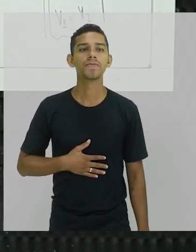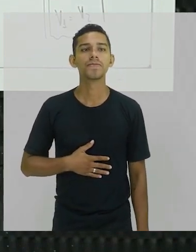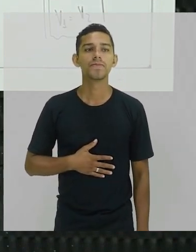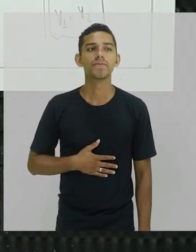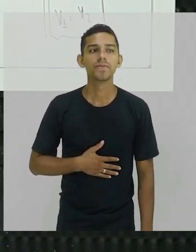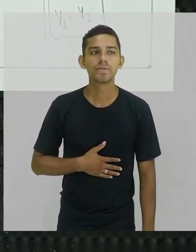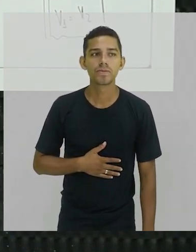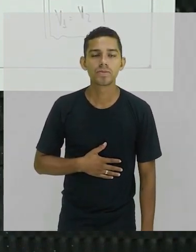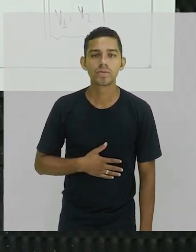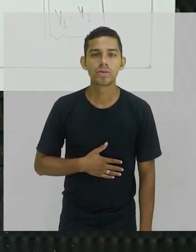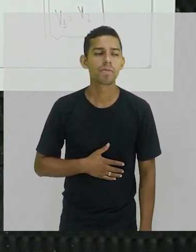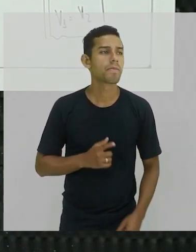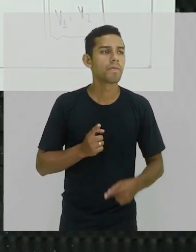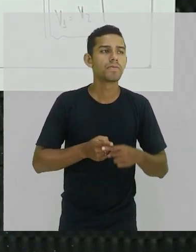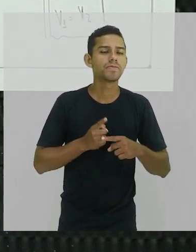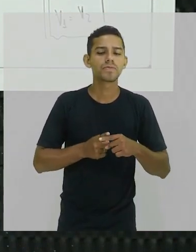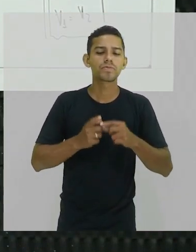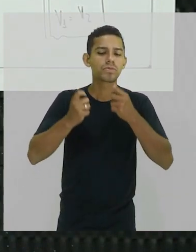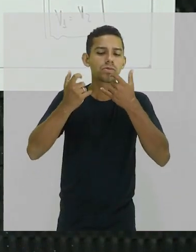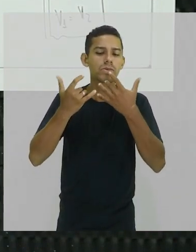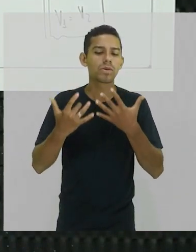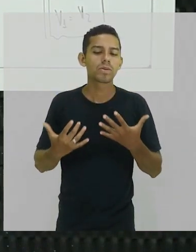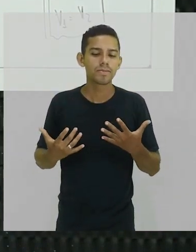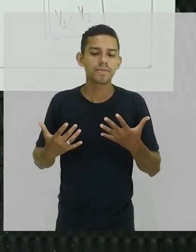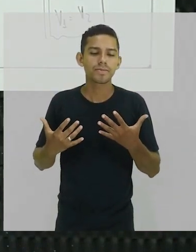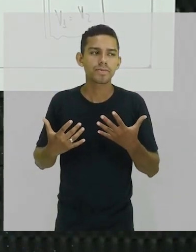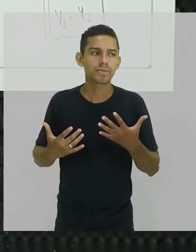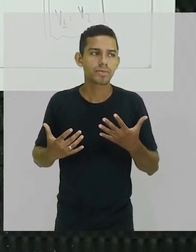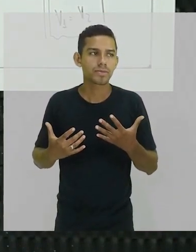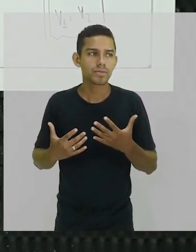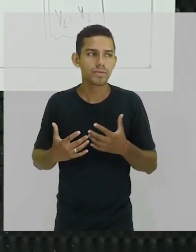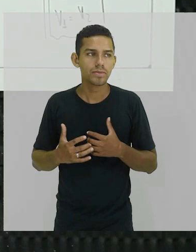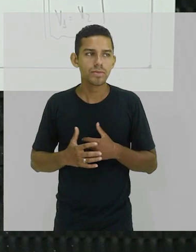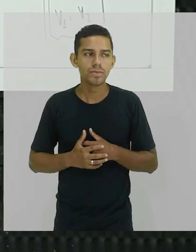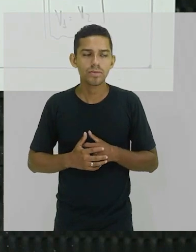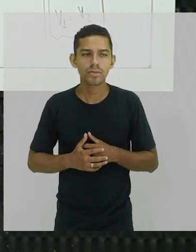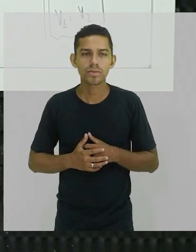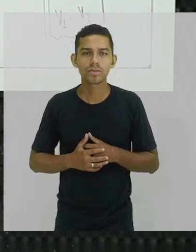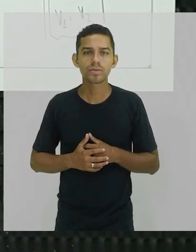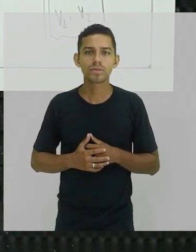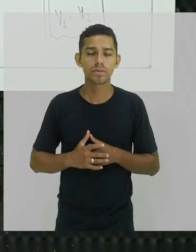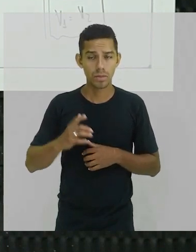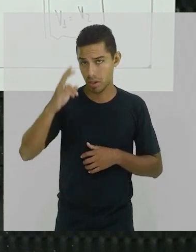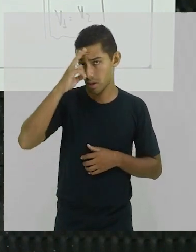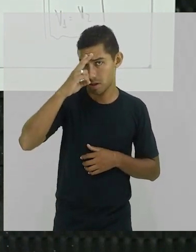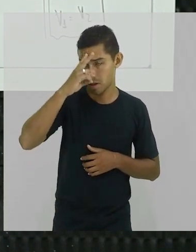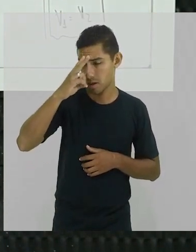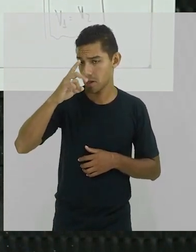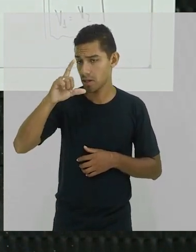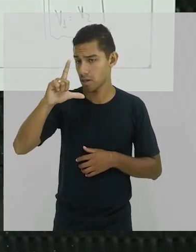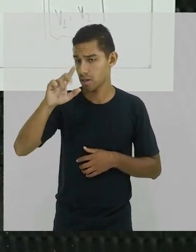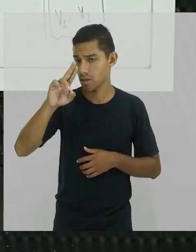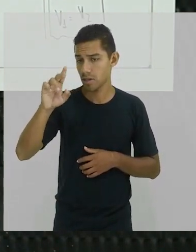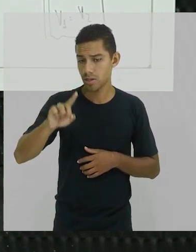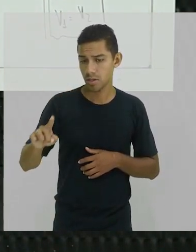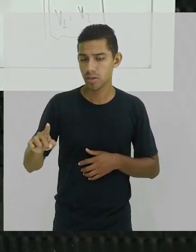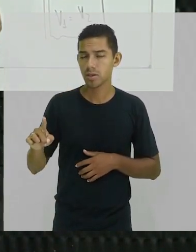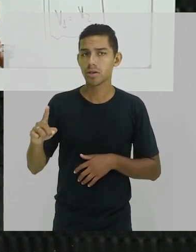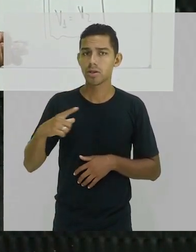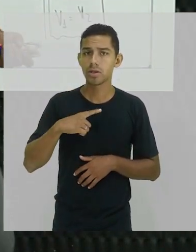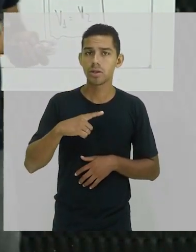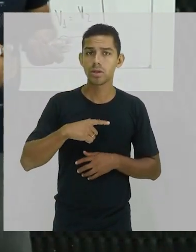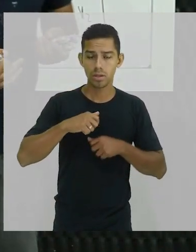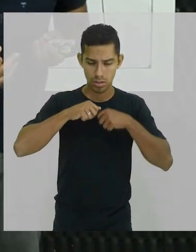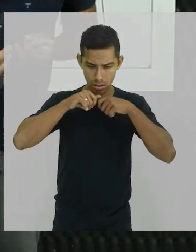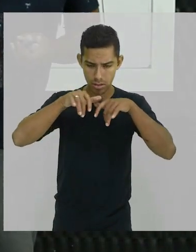Bom, então por que essa questão ela aparece aqui na ondulatória? Lembrando que luz, como foi falado anteriormente, a luz